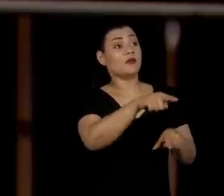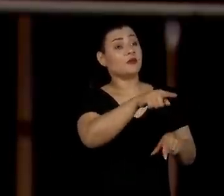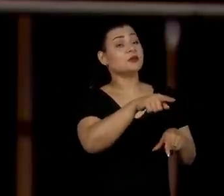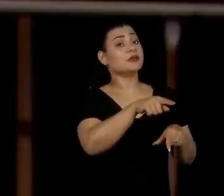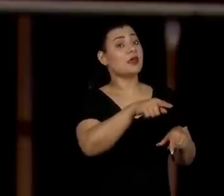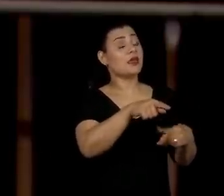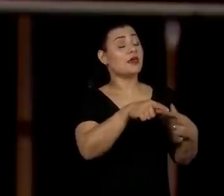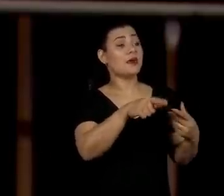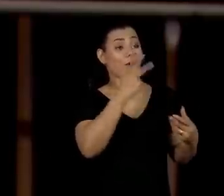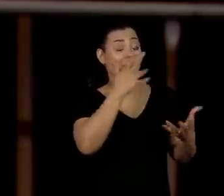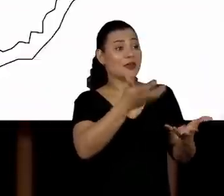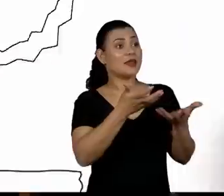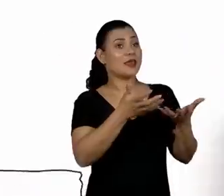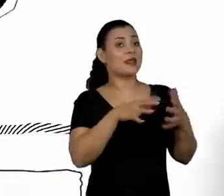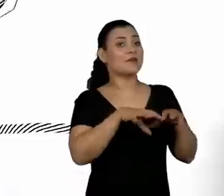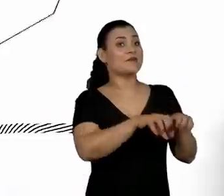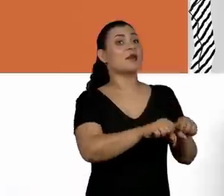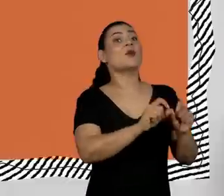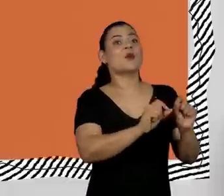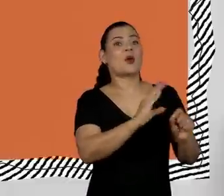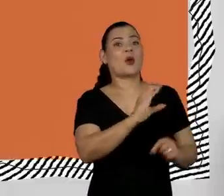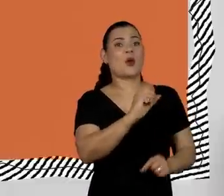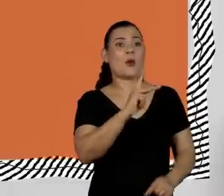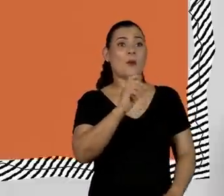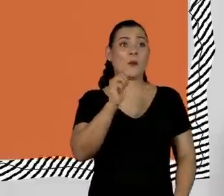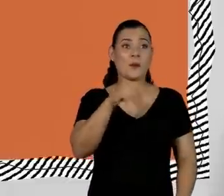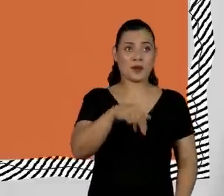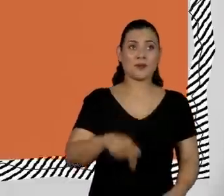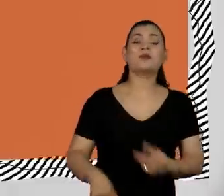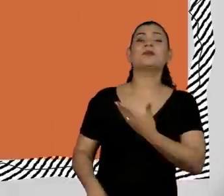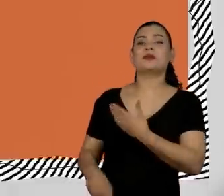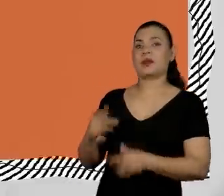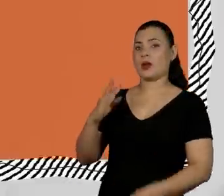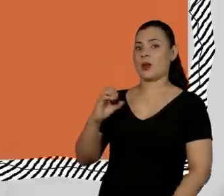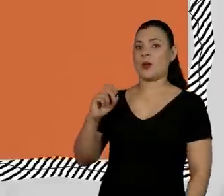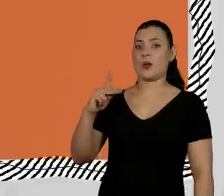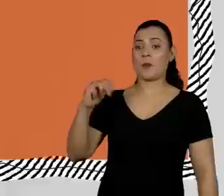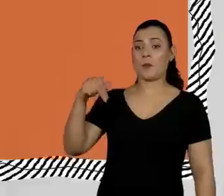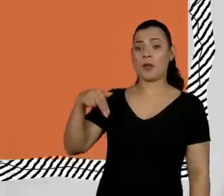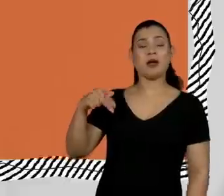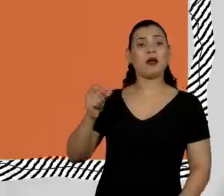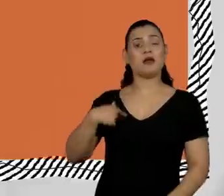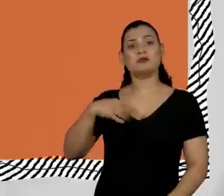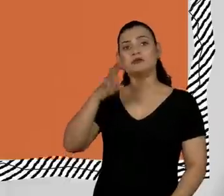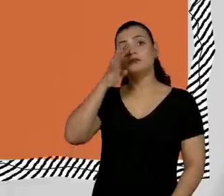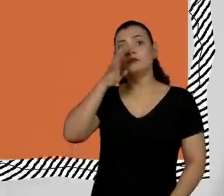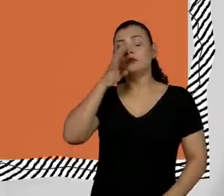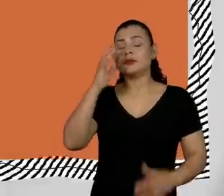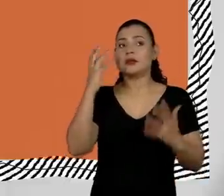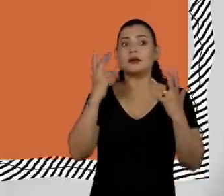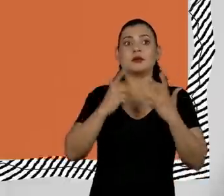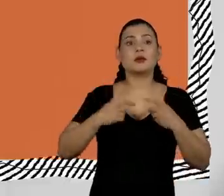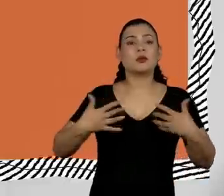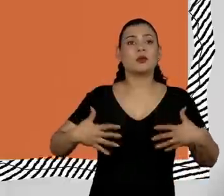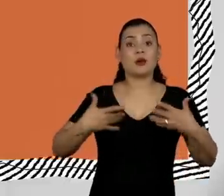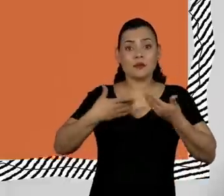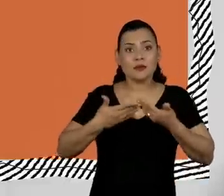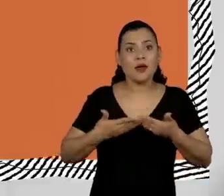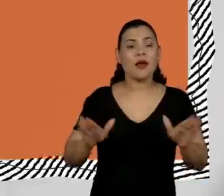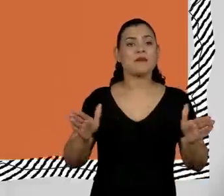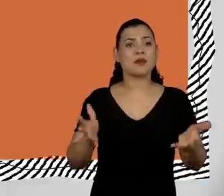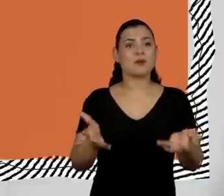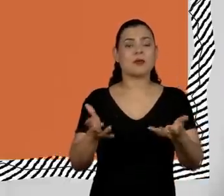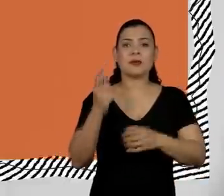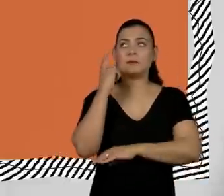não foi lá e foi para o Copan eu ficava encantada com tudo aquilo e aí quando eu quis abrir né